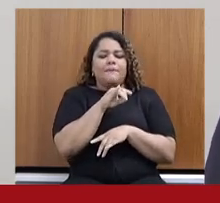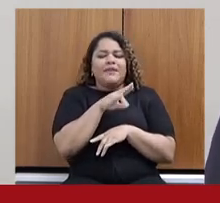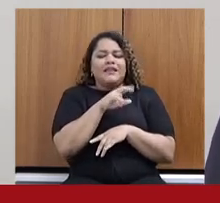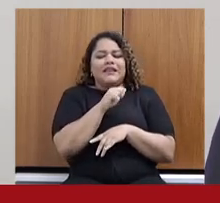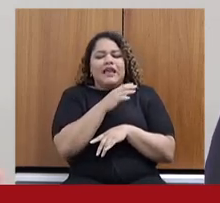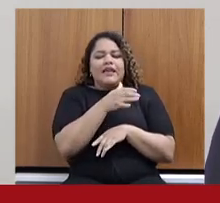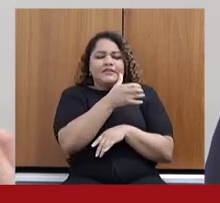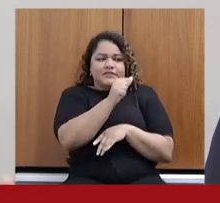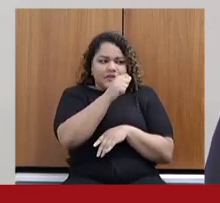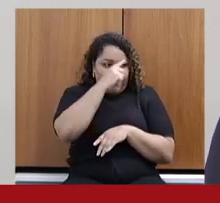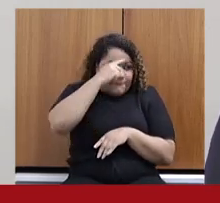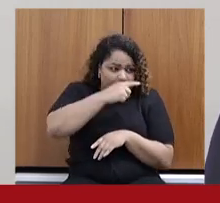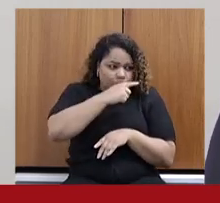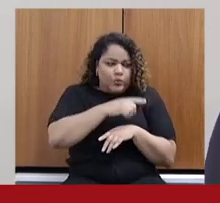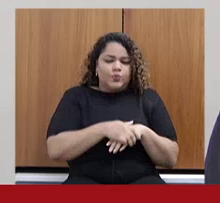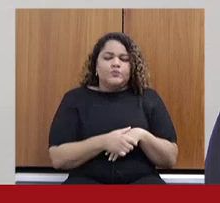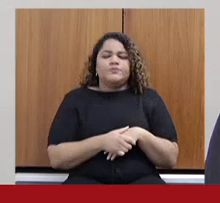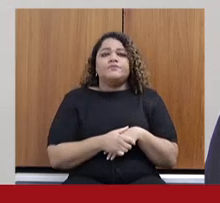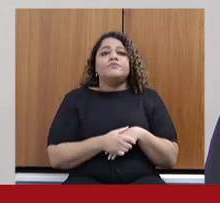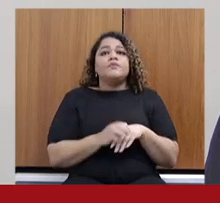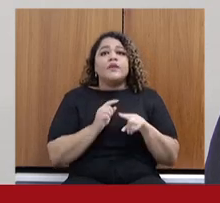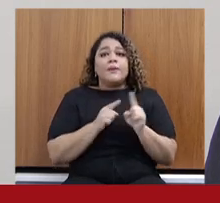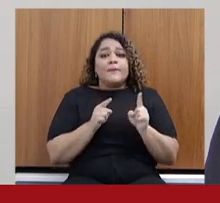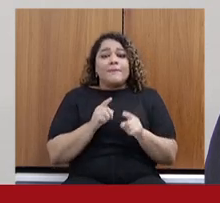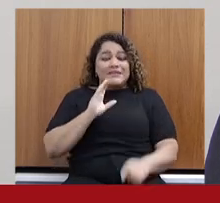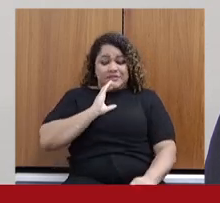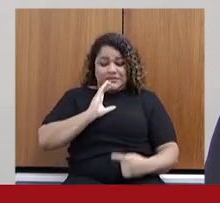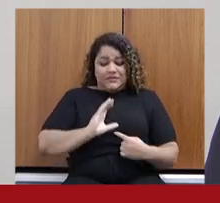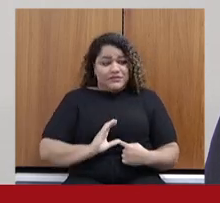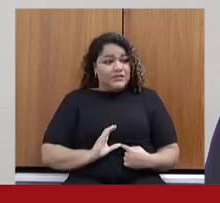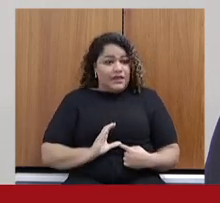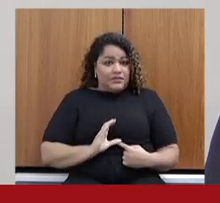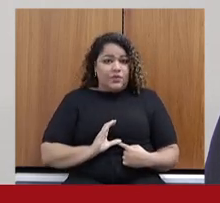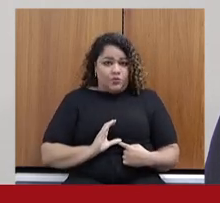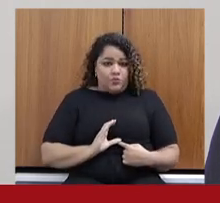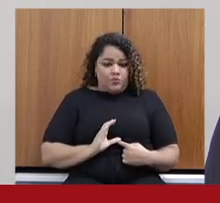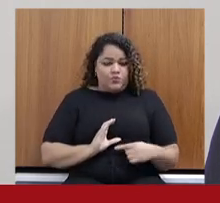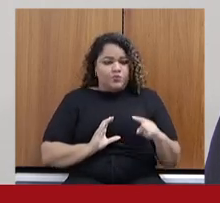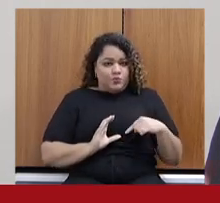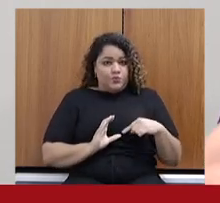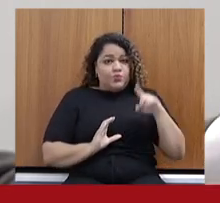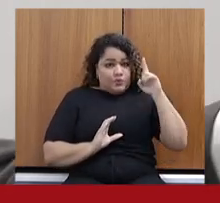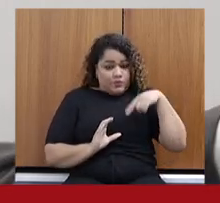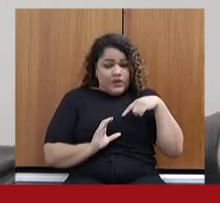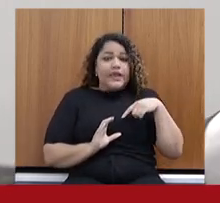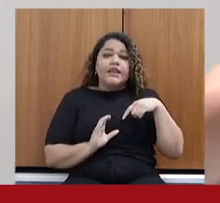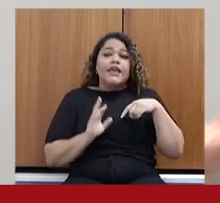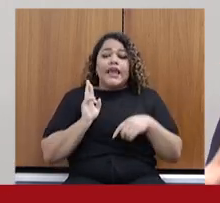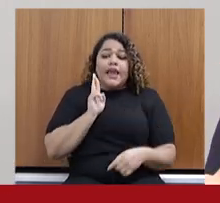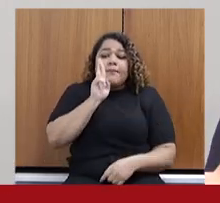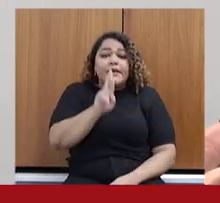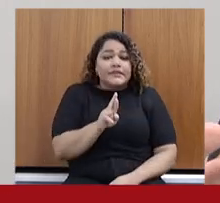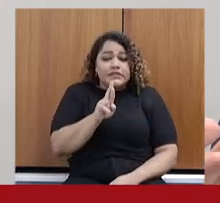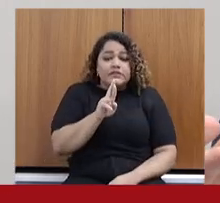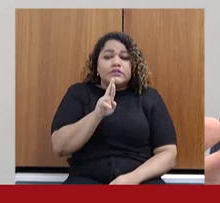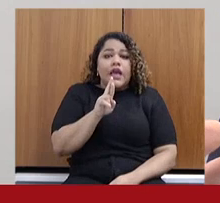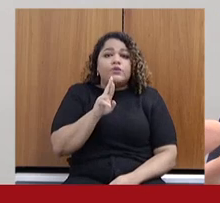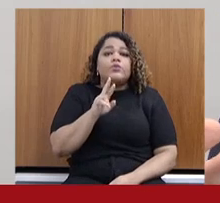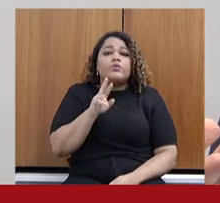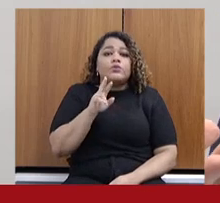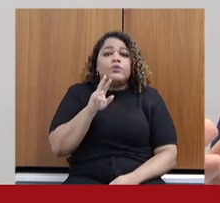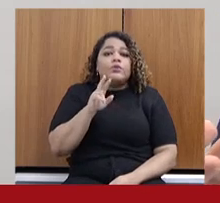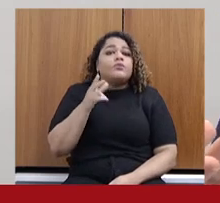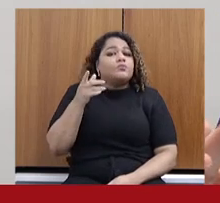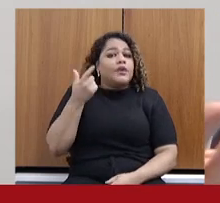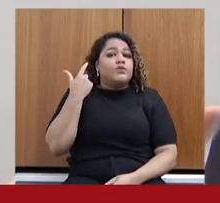que o poder e voz do cidadão, que é através dos parlamentares, e que o cidadão aqui da segurança